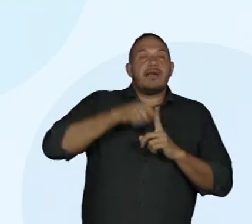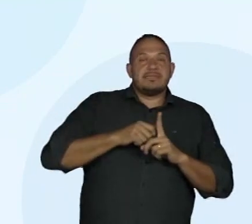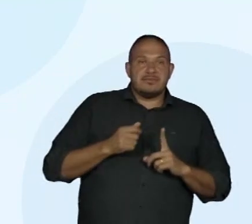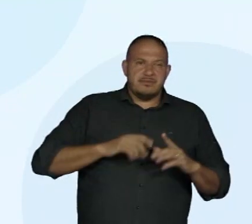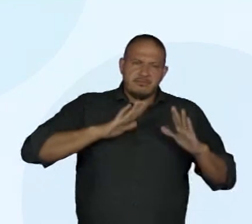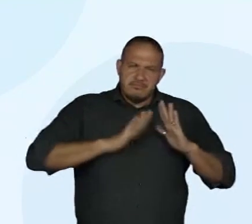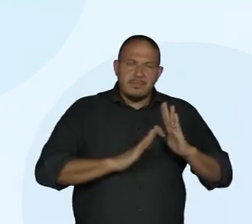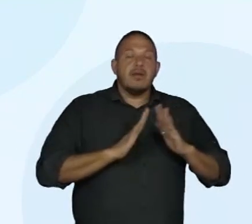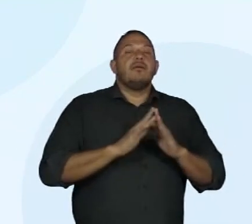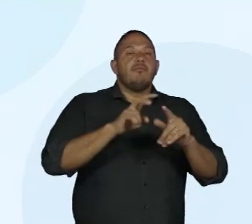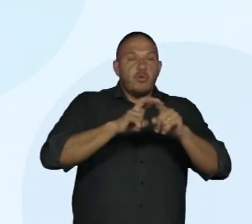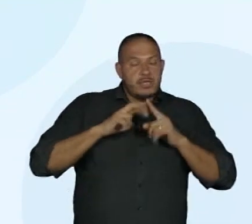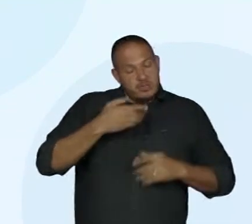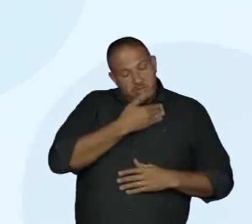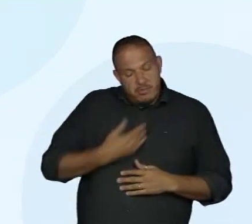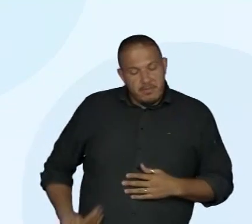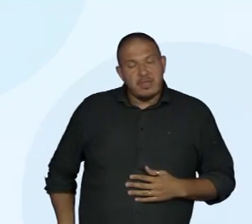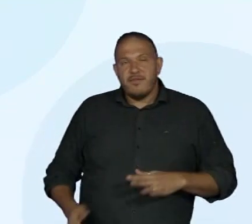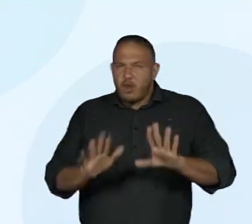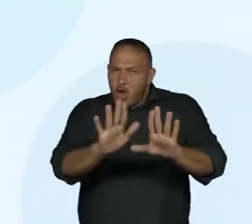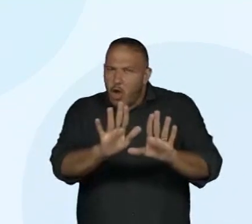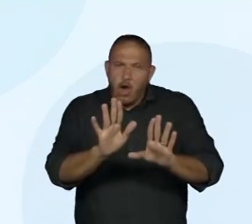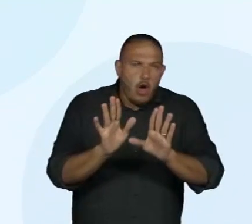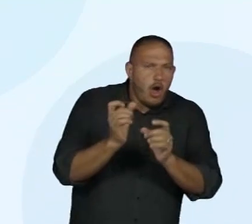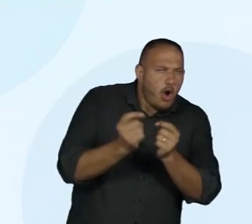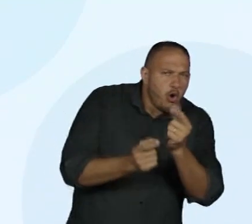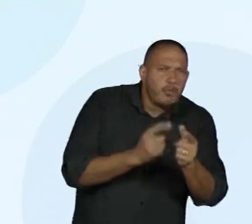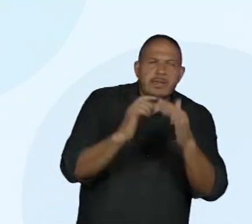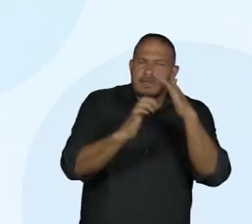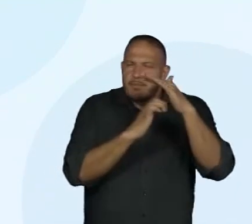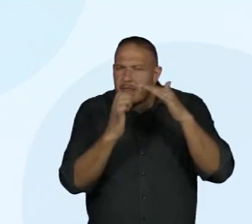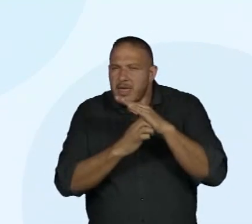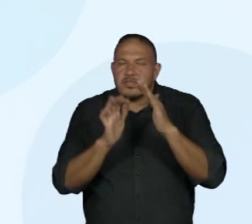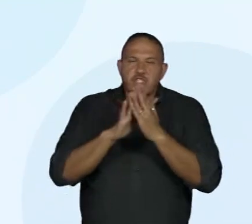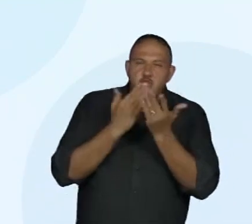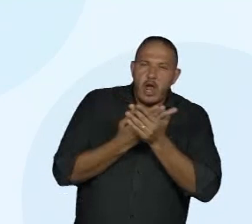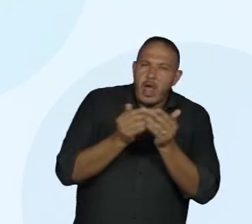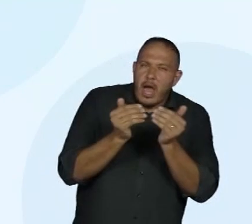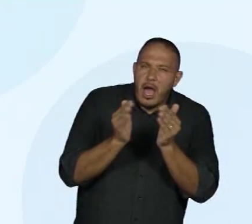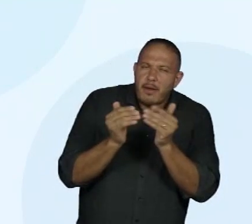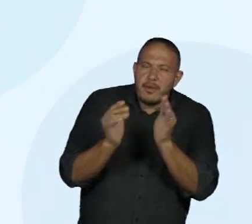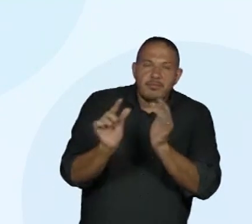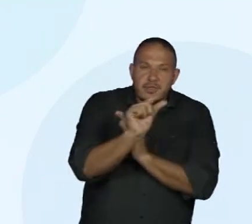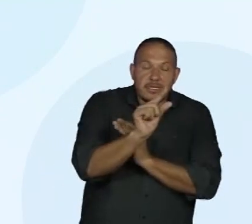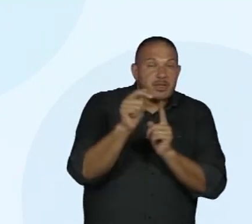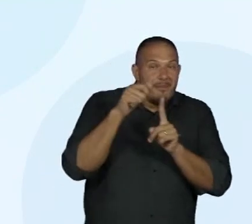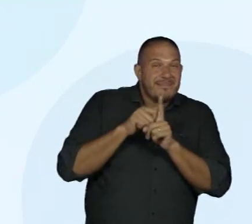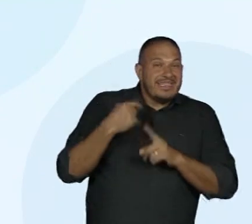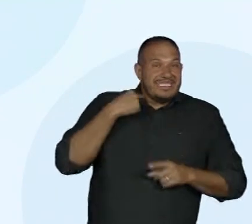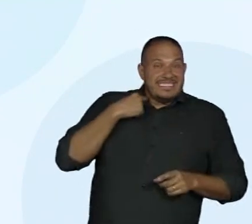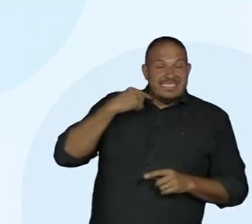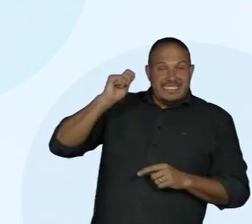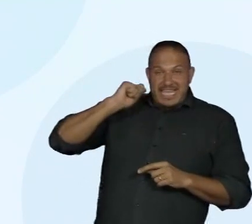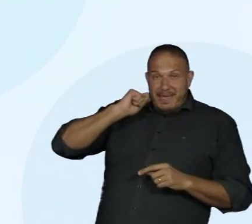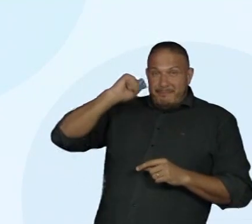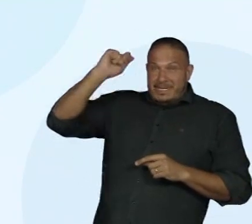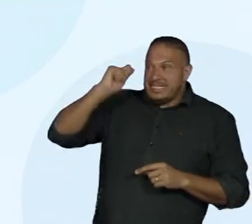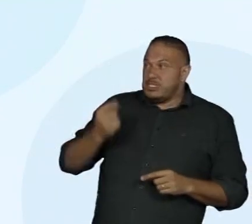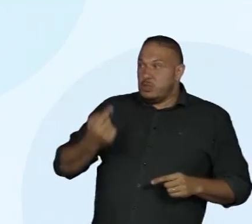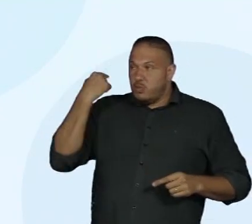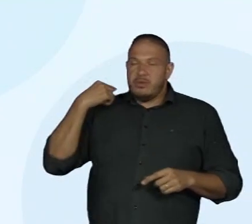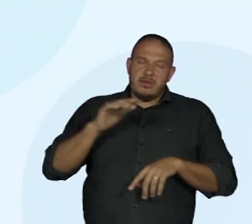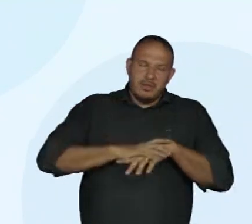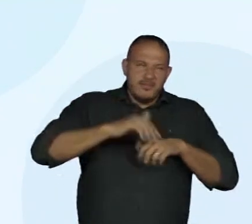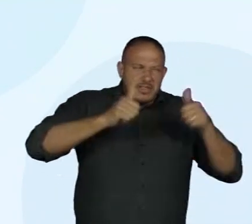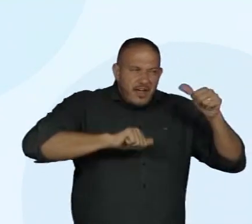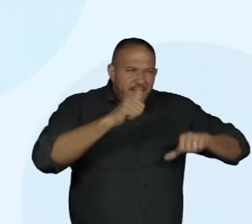decidiu autorizar a reabertura de algumas empresas e escolas. Então, em abril que eles fizeram essa